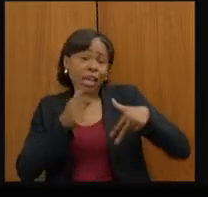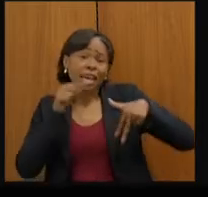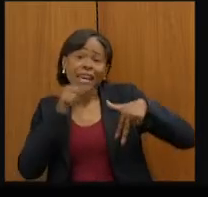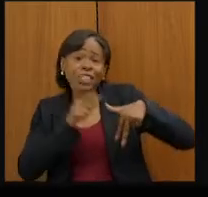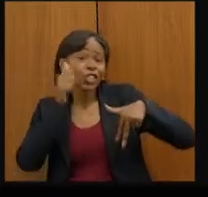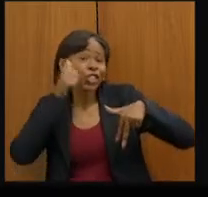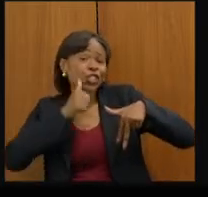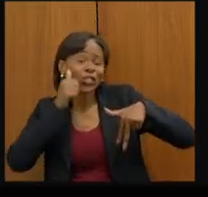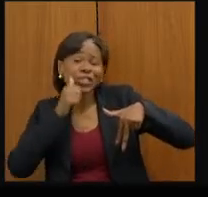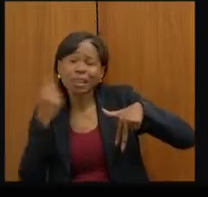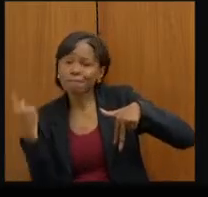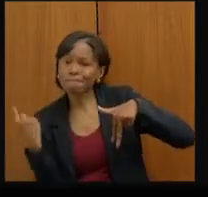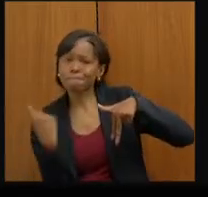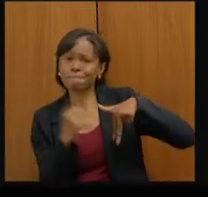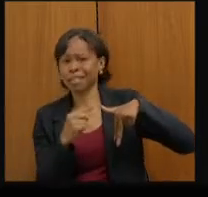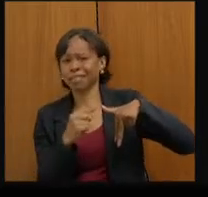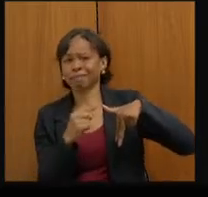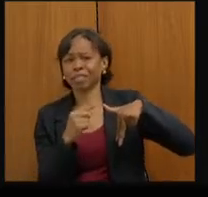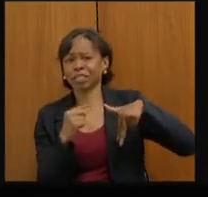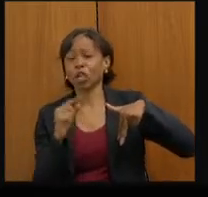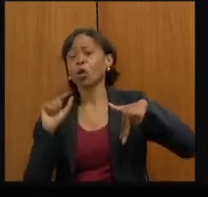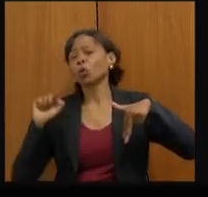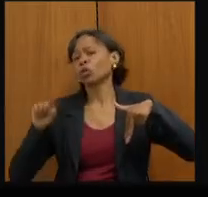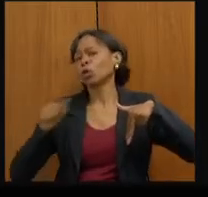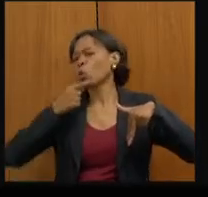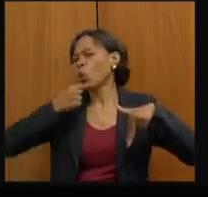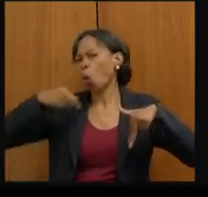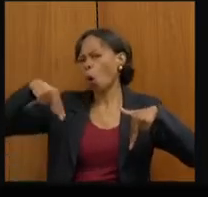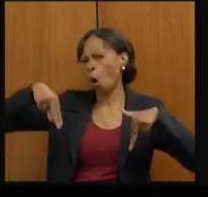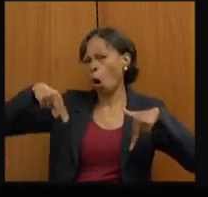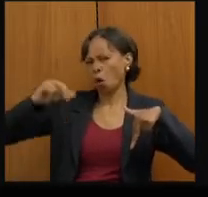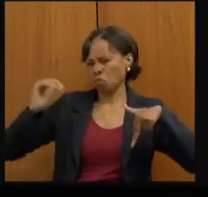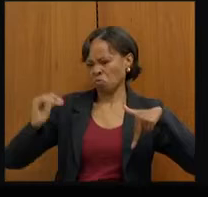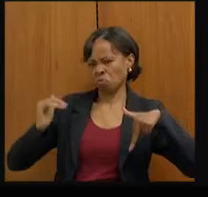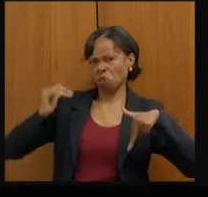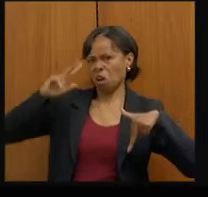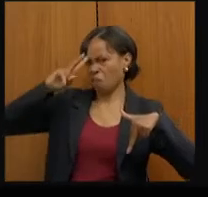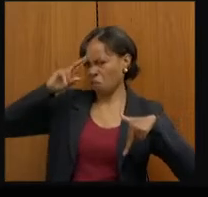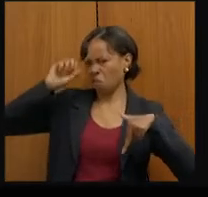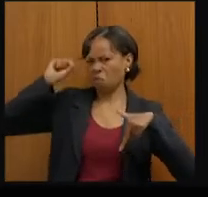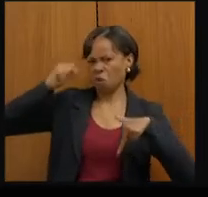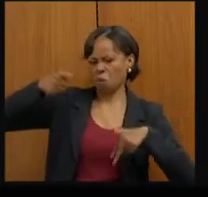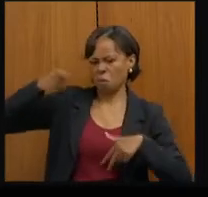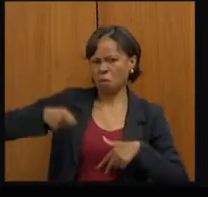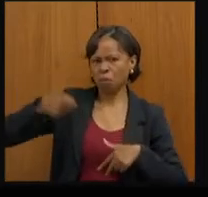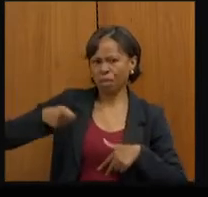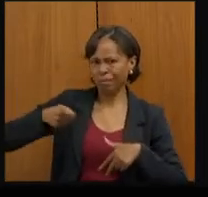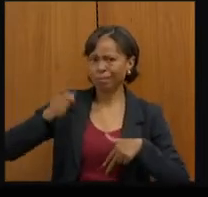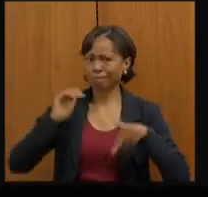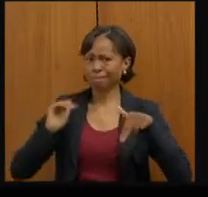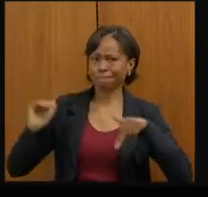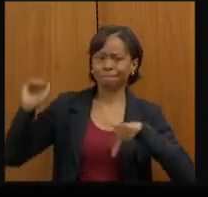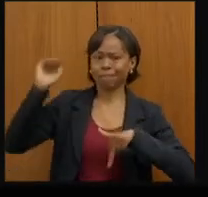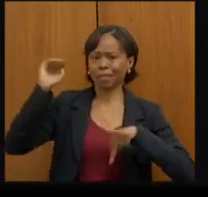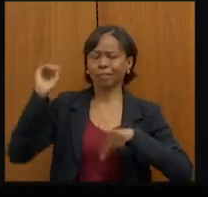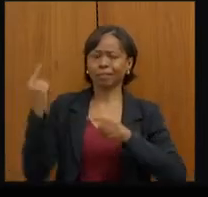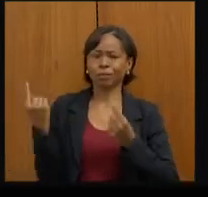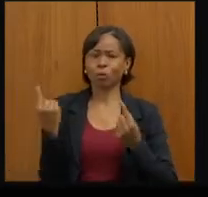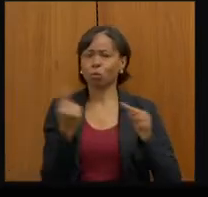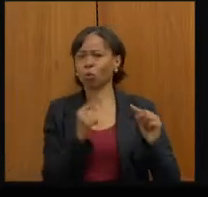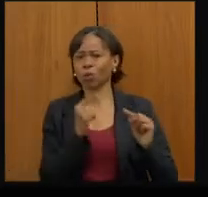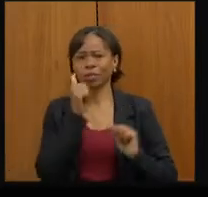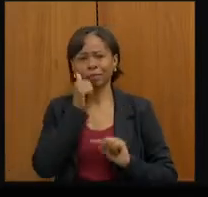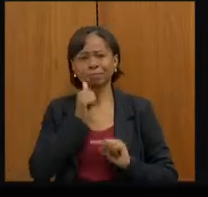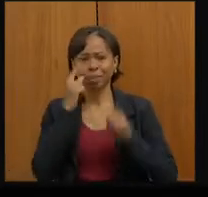porta superioridade masculina ela está muito atrelada à violência contra as mulheres aos espera dos